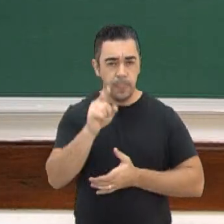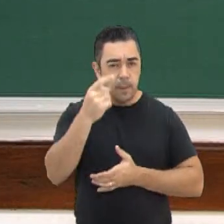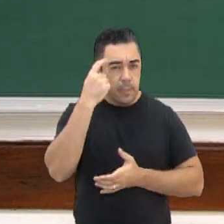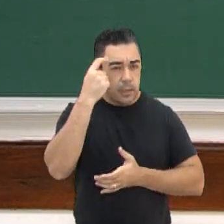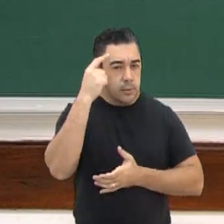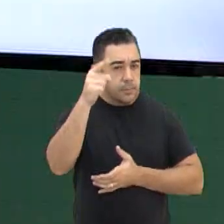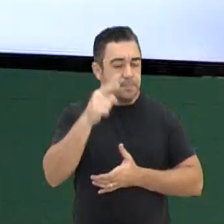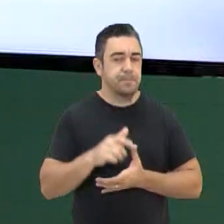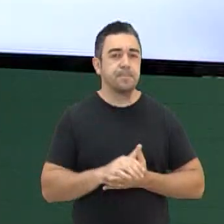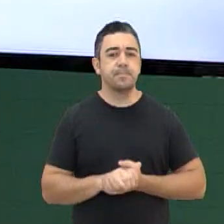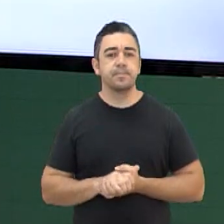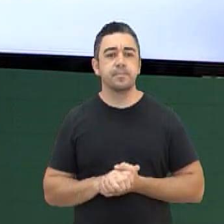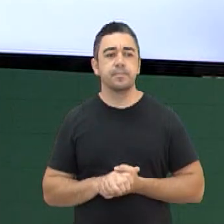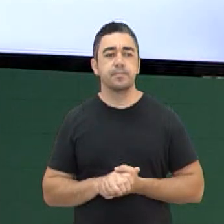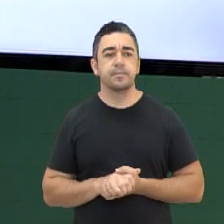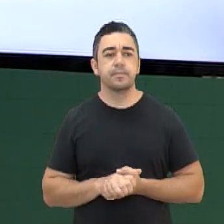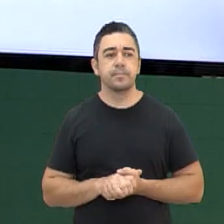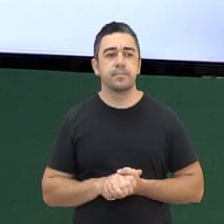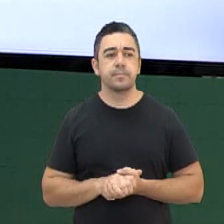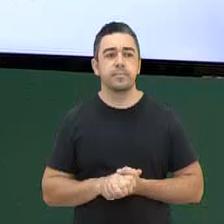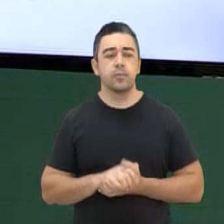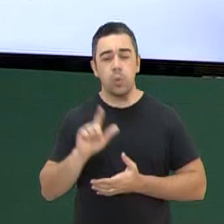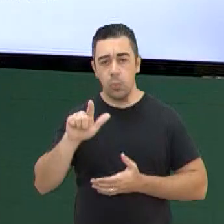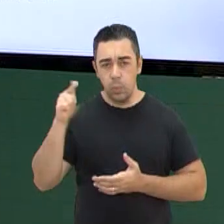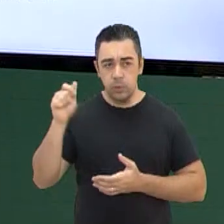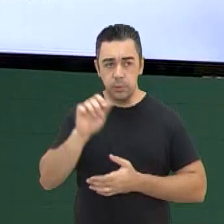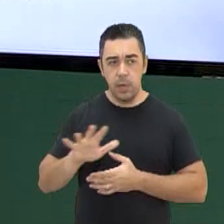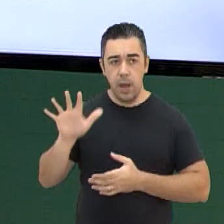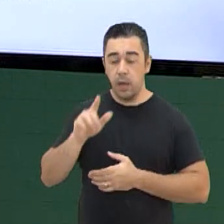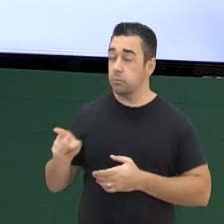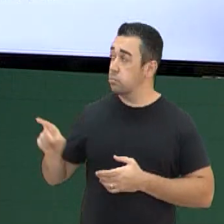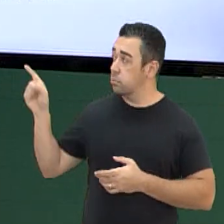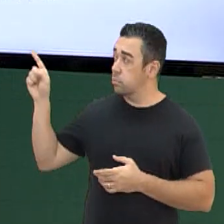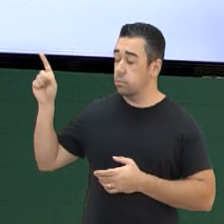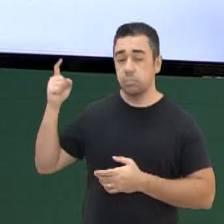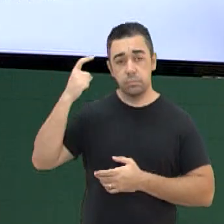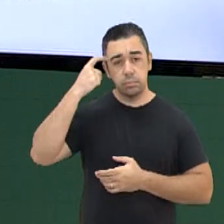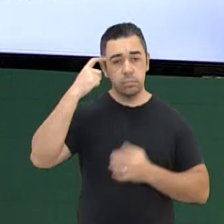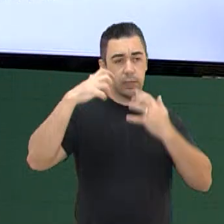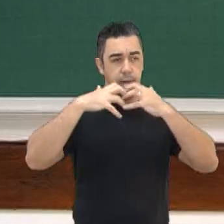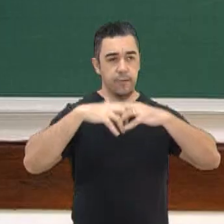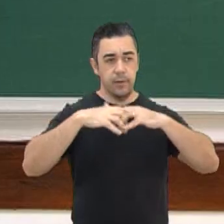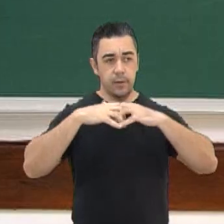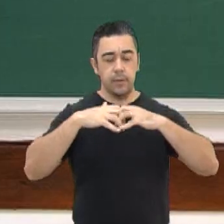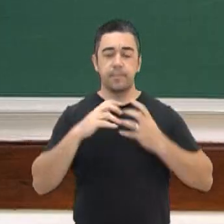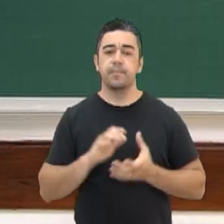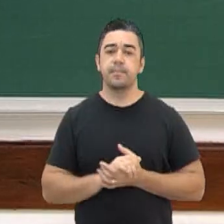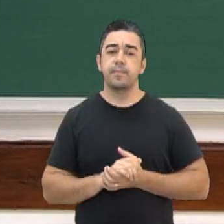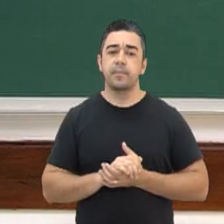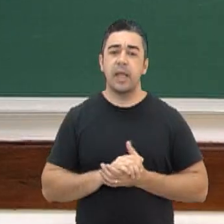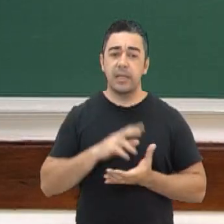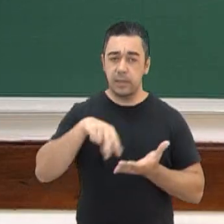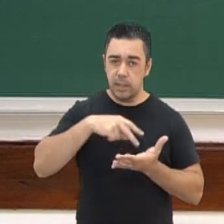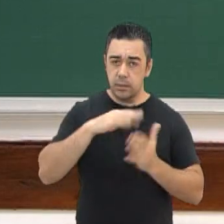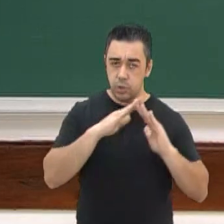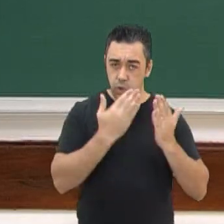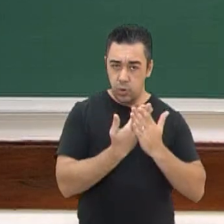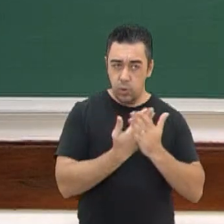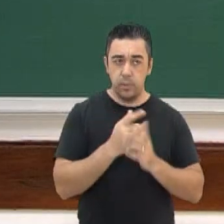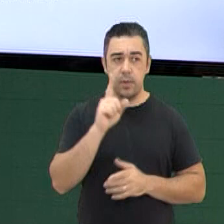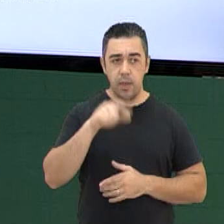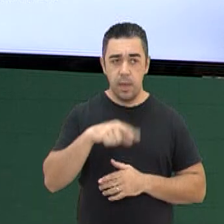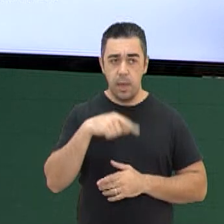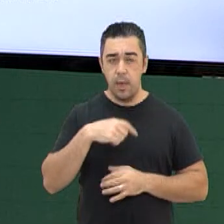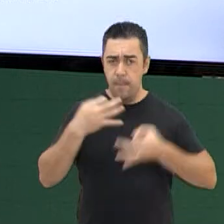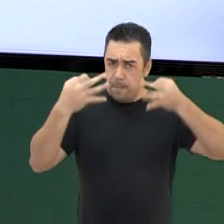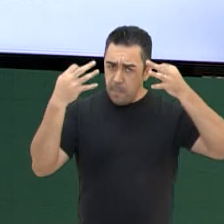sobre isso. No próximo slide temos outra reflexão. A dança na escola, ela é a